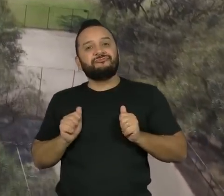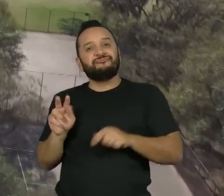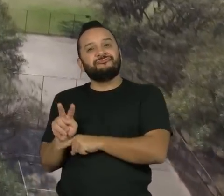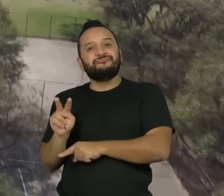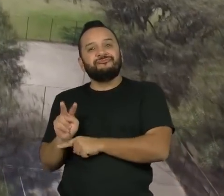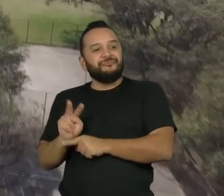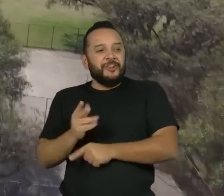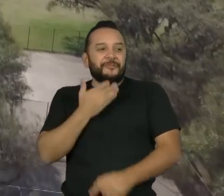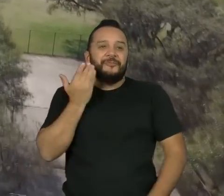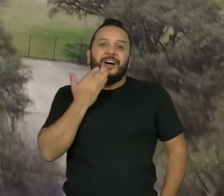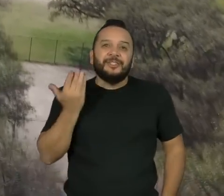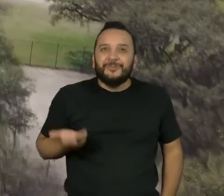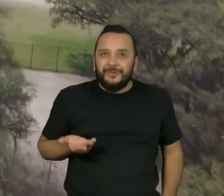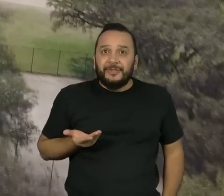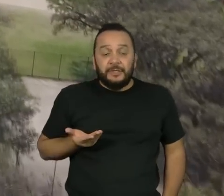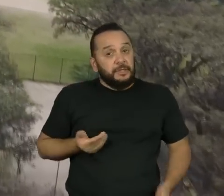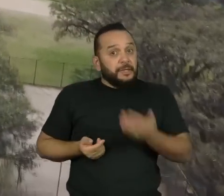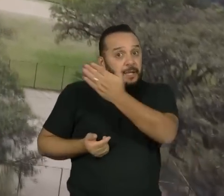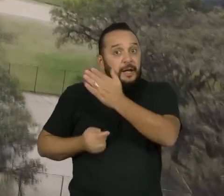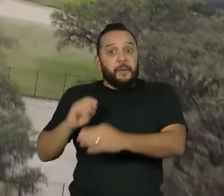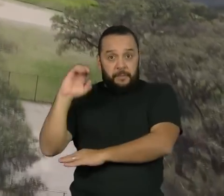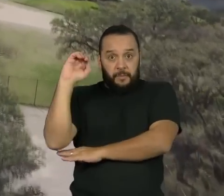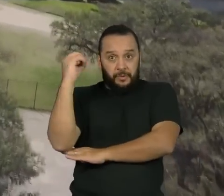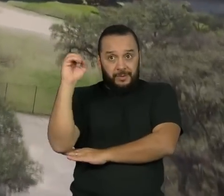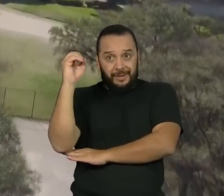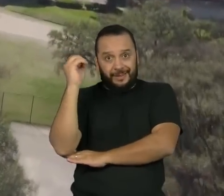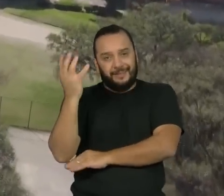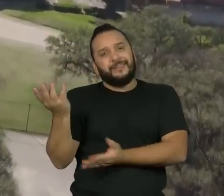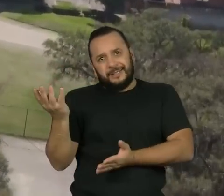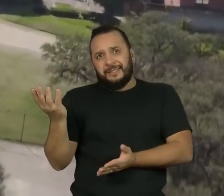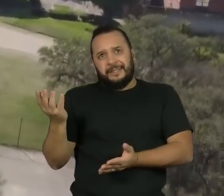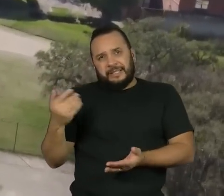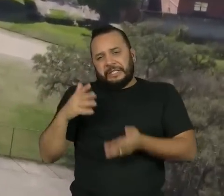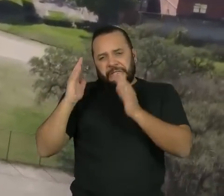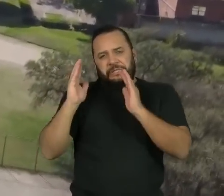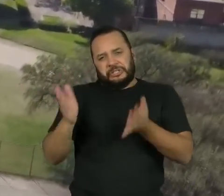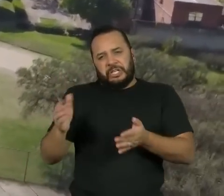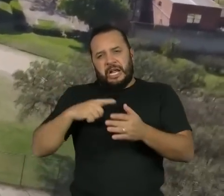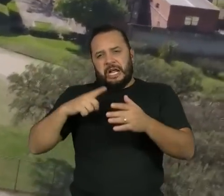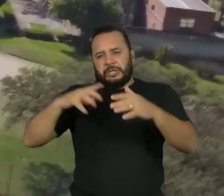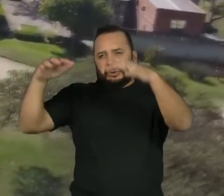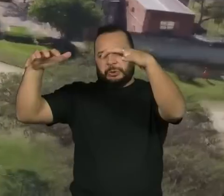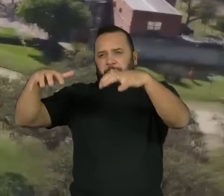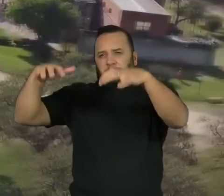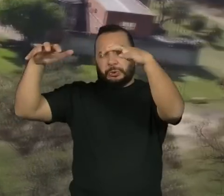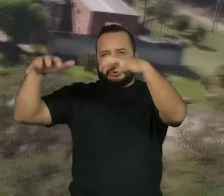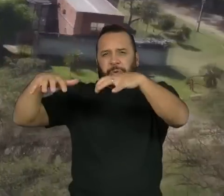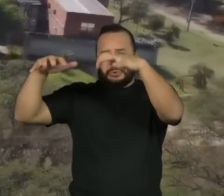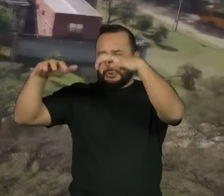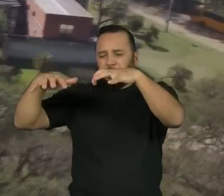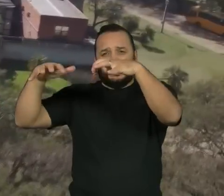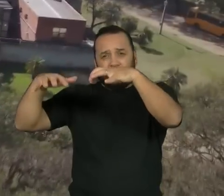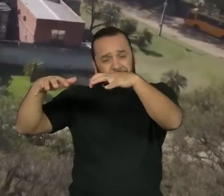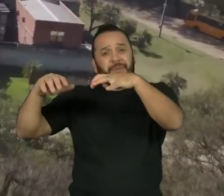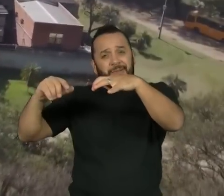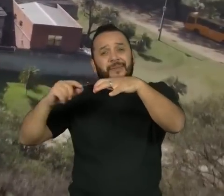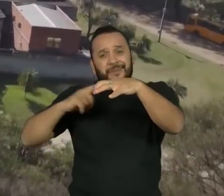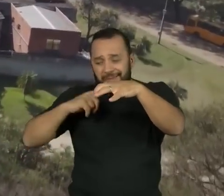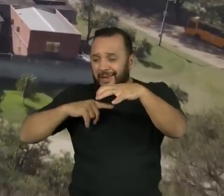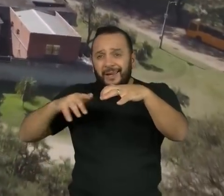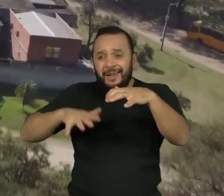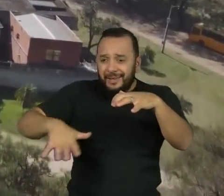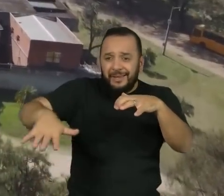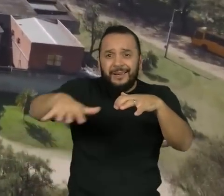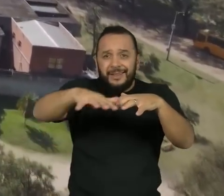exemplo, naturalmente, nossos ecossistemas aqui de banhados são naturalmente sistemas